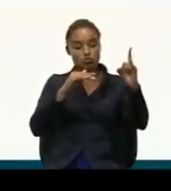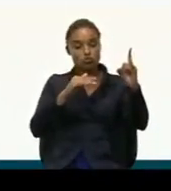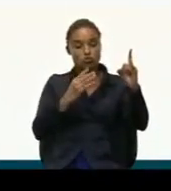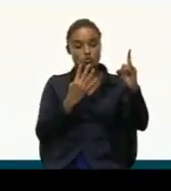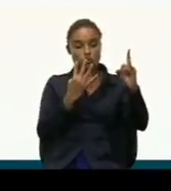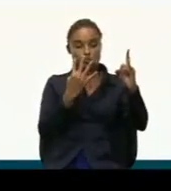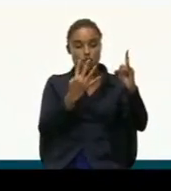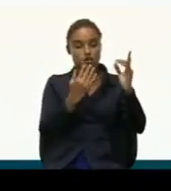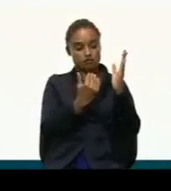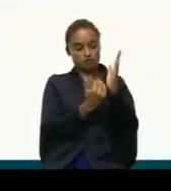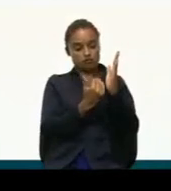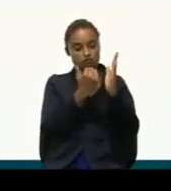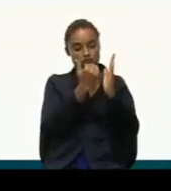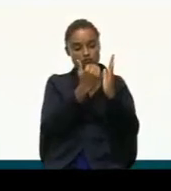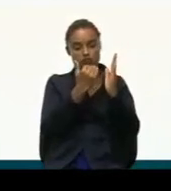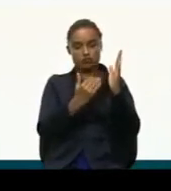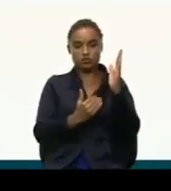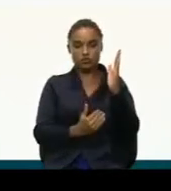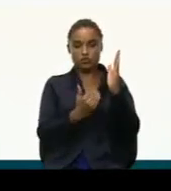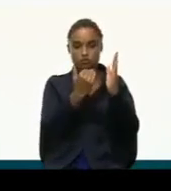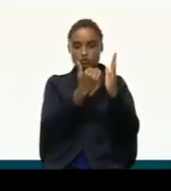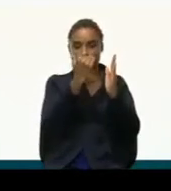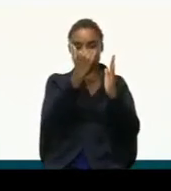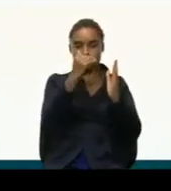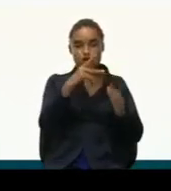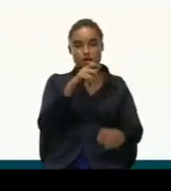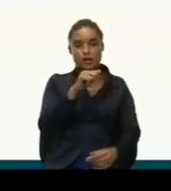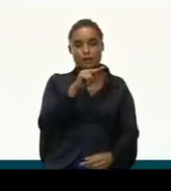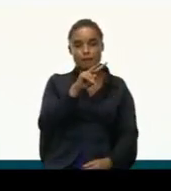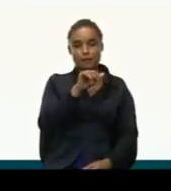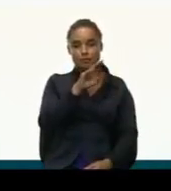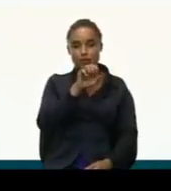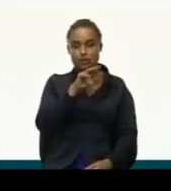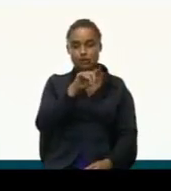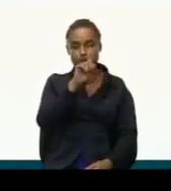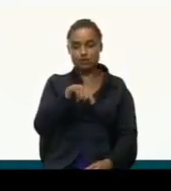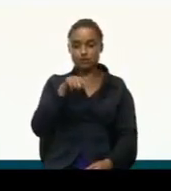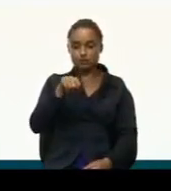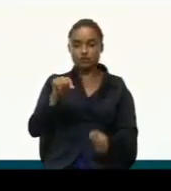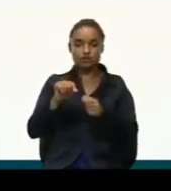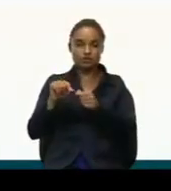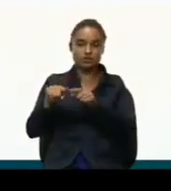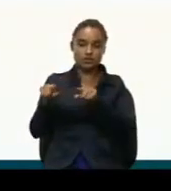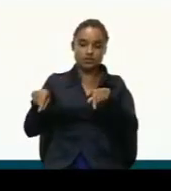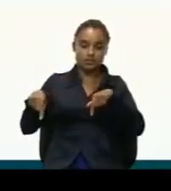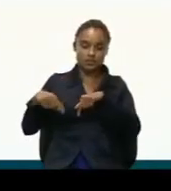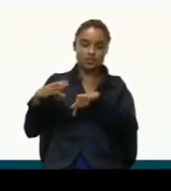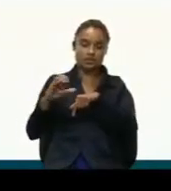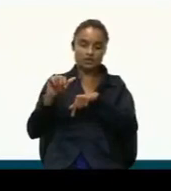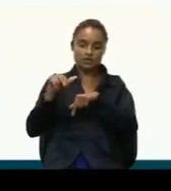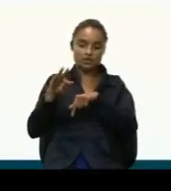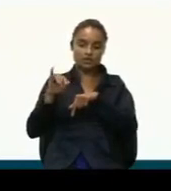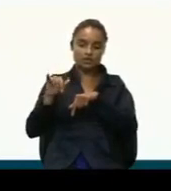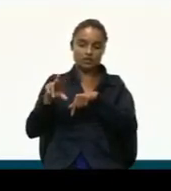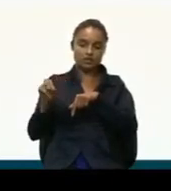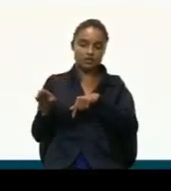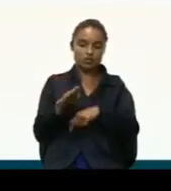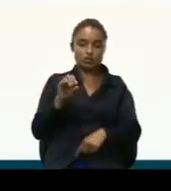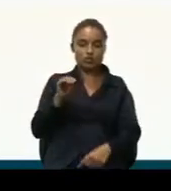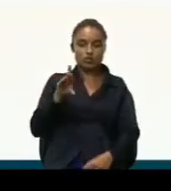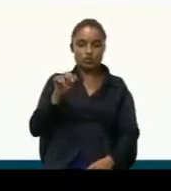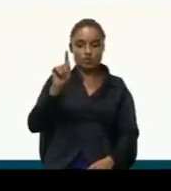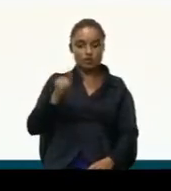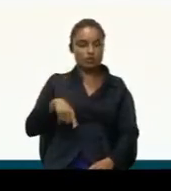pavimentos, faça o planejamento e dimensionamento do canteiro de obras, sendo que a obra